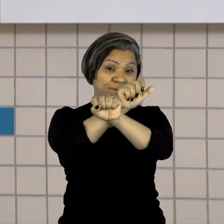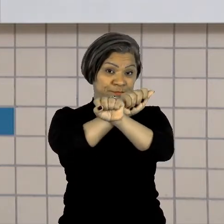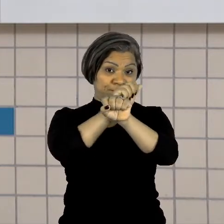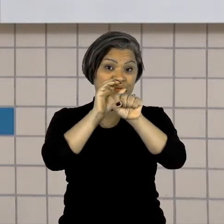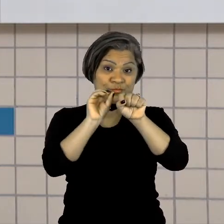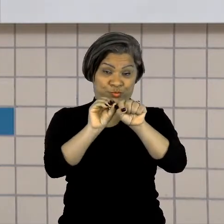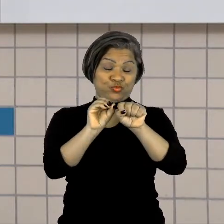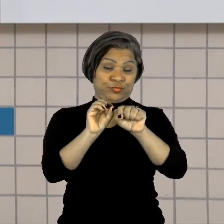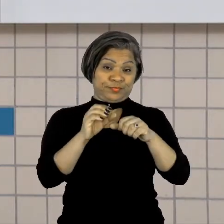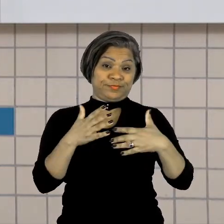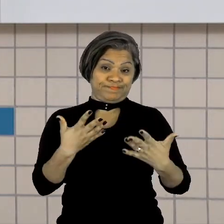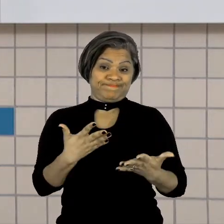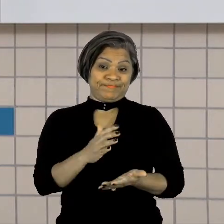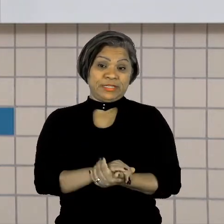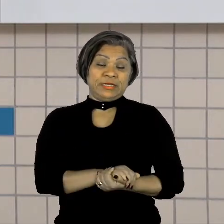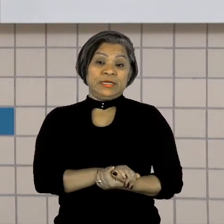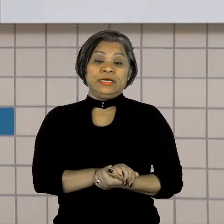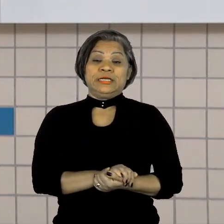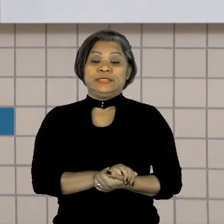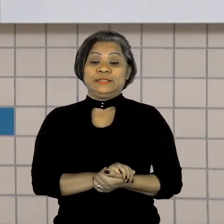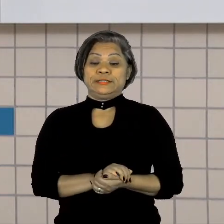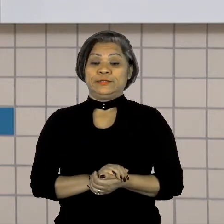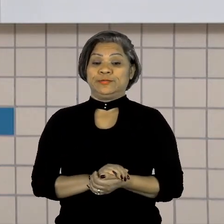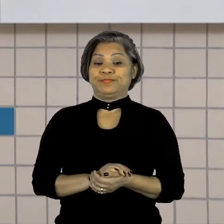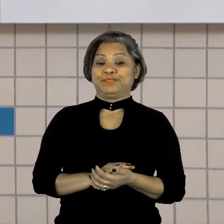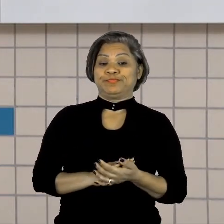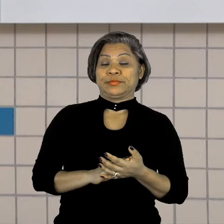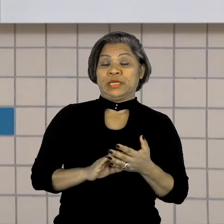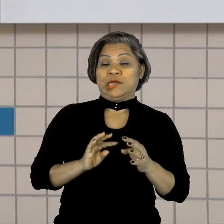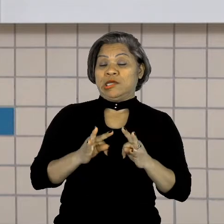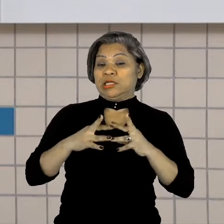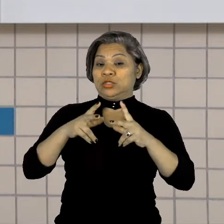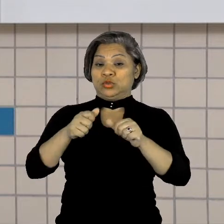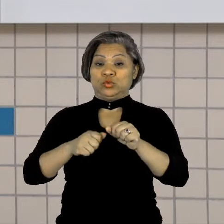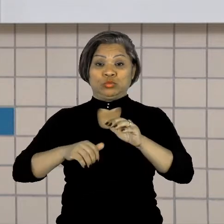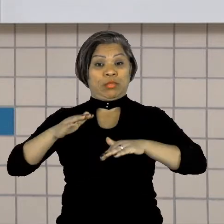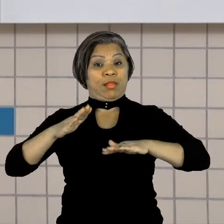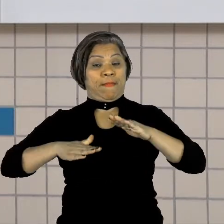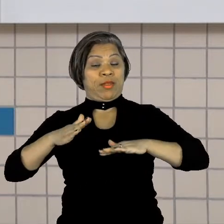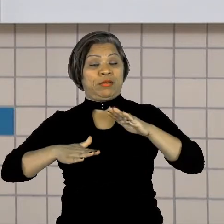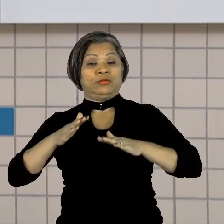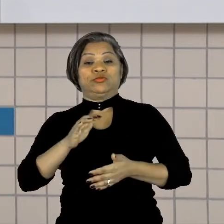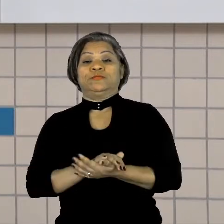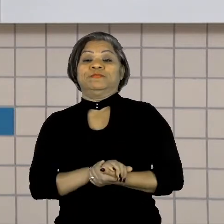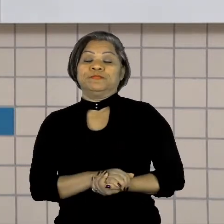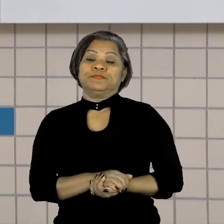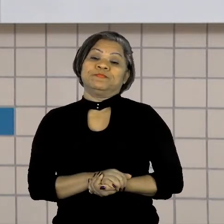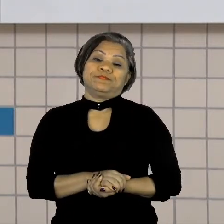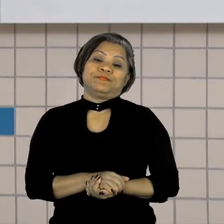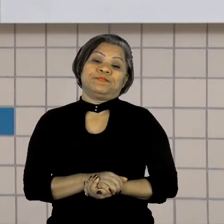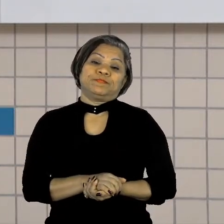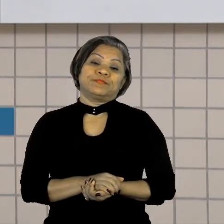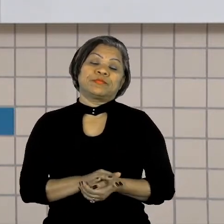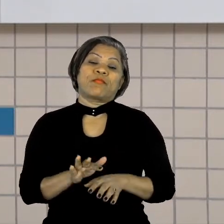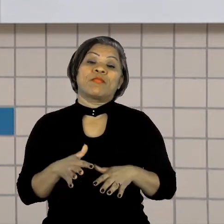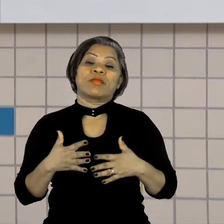aí tudo depende dele, né? Da questão ali do o e do a, do artigo. E